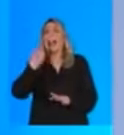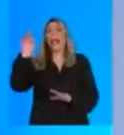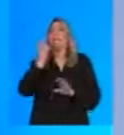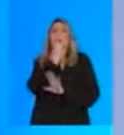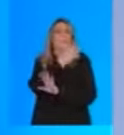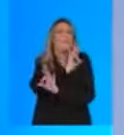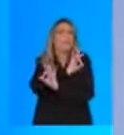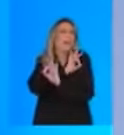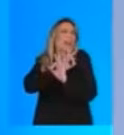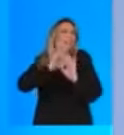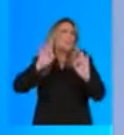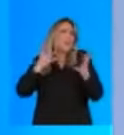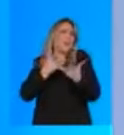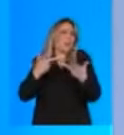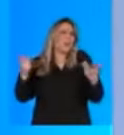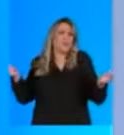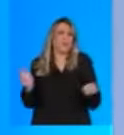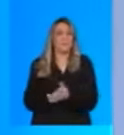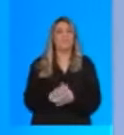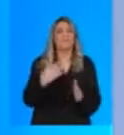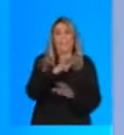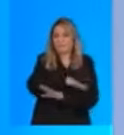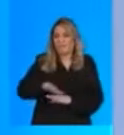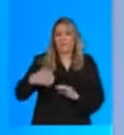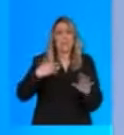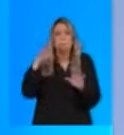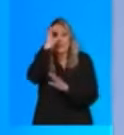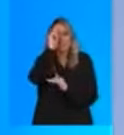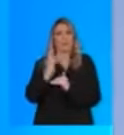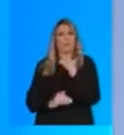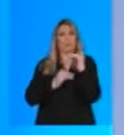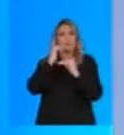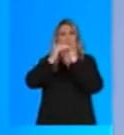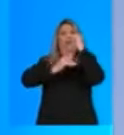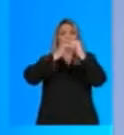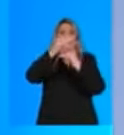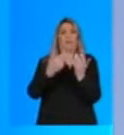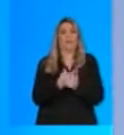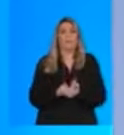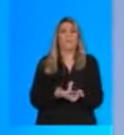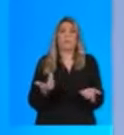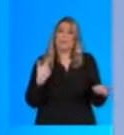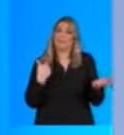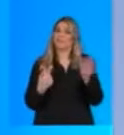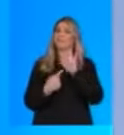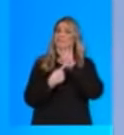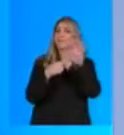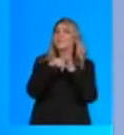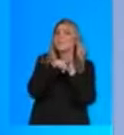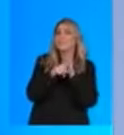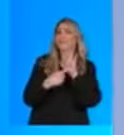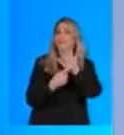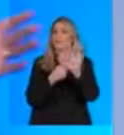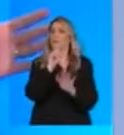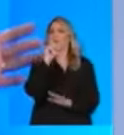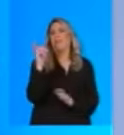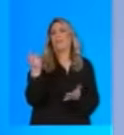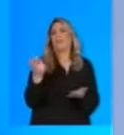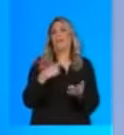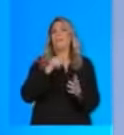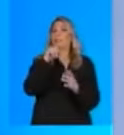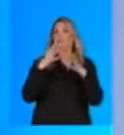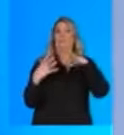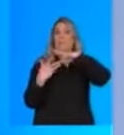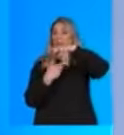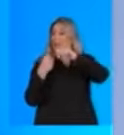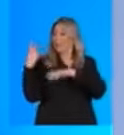bem as crianças aprendem cada vez mais apesar do Ideb ter mostrado que isso não é verdade no planeta Pedro